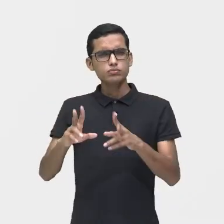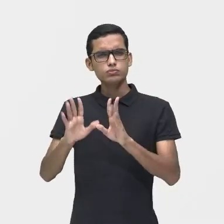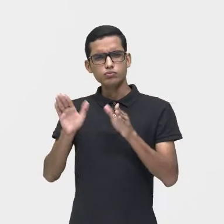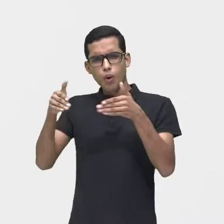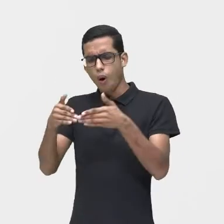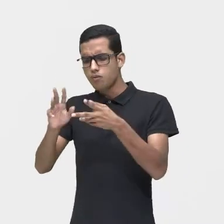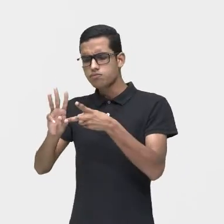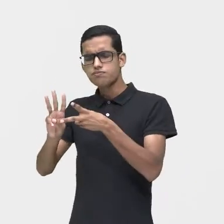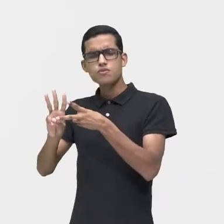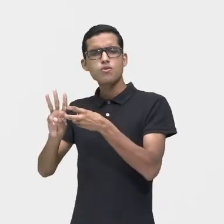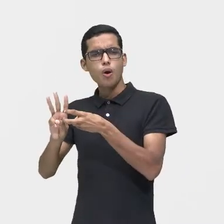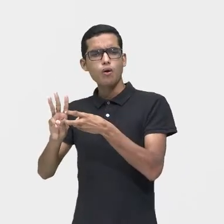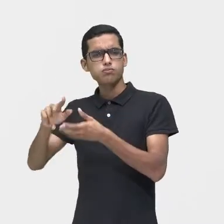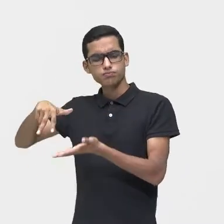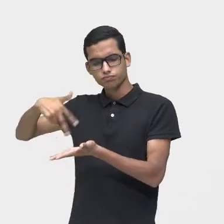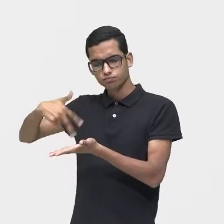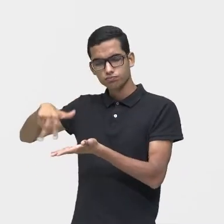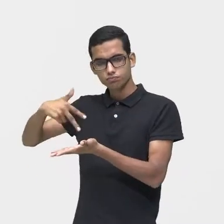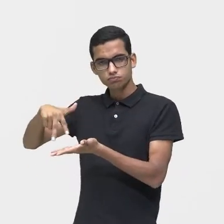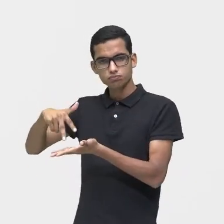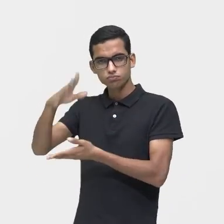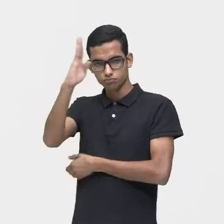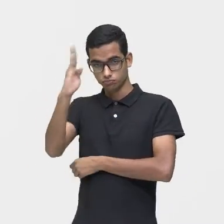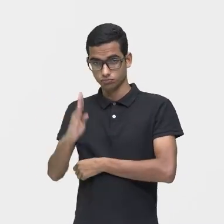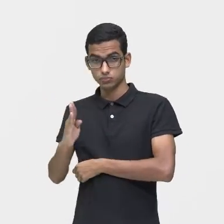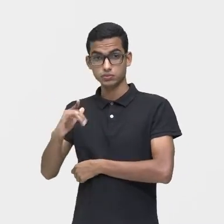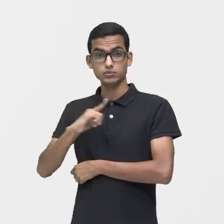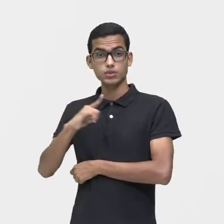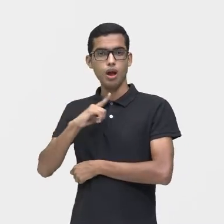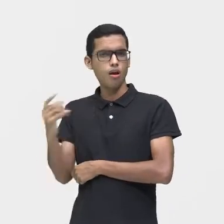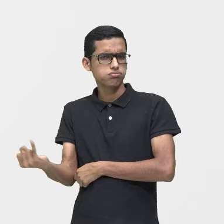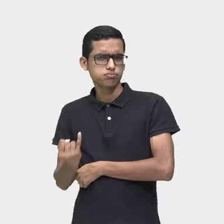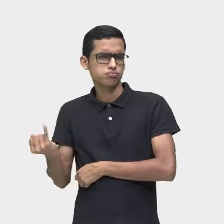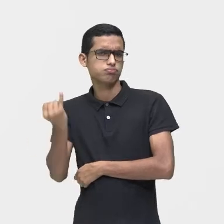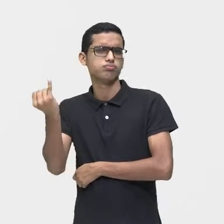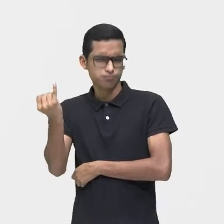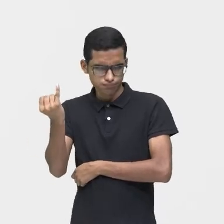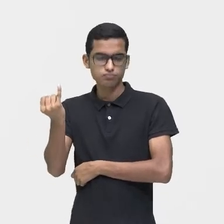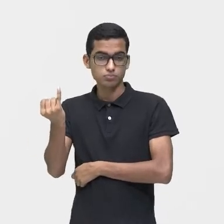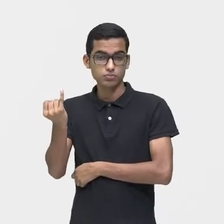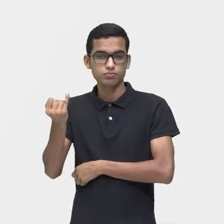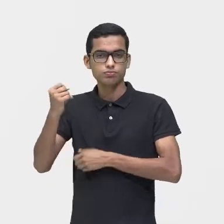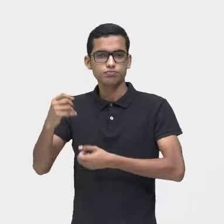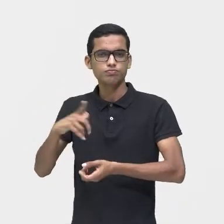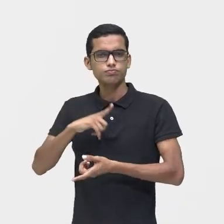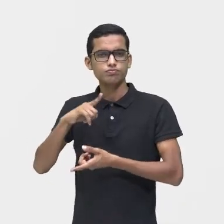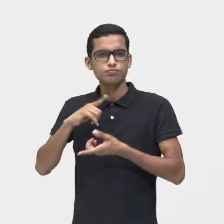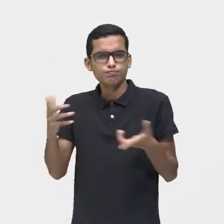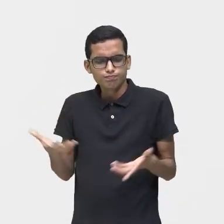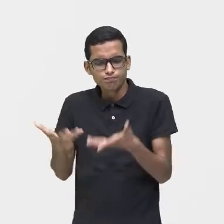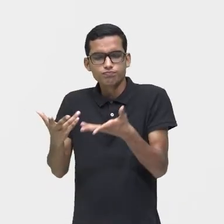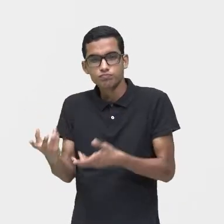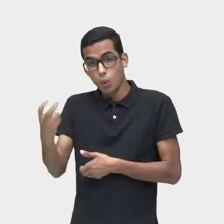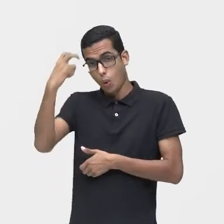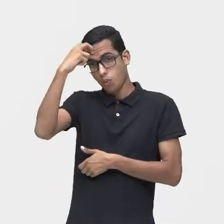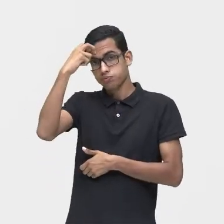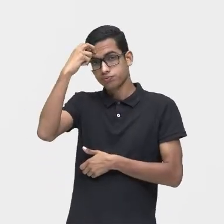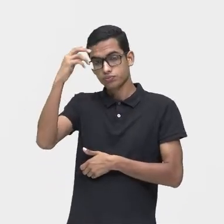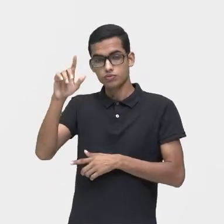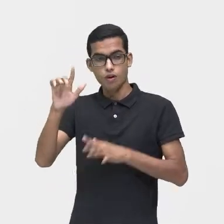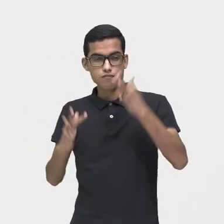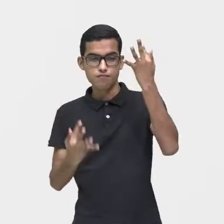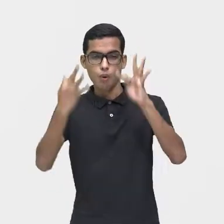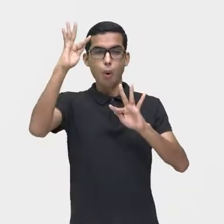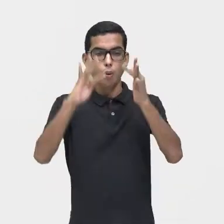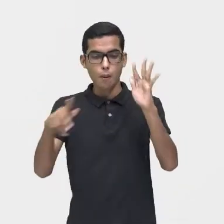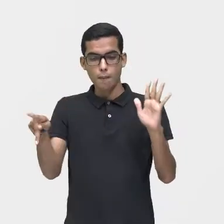indígenas. As danças indígenas brasileiras, elas são de grande importância e inspiração para a cultura e folclore nacional.